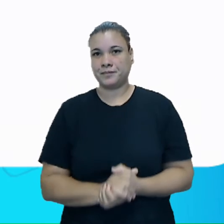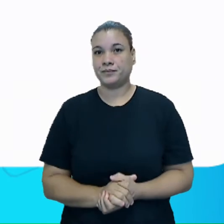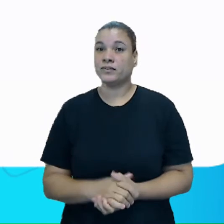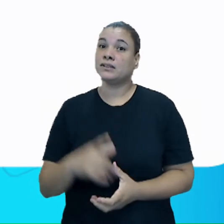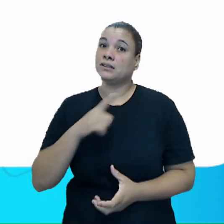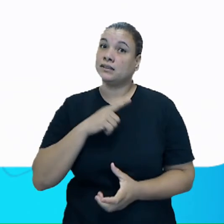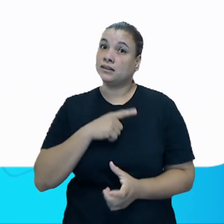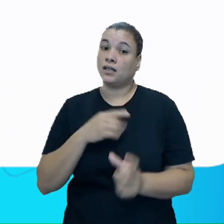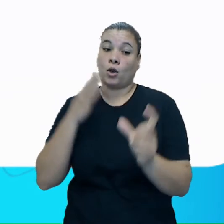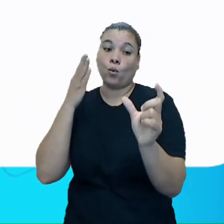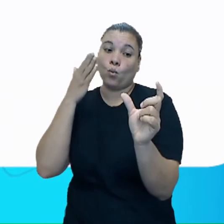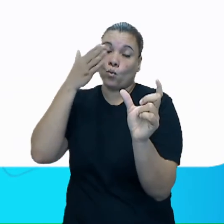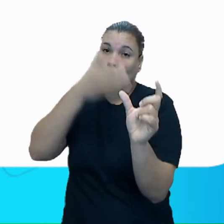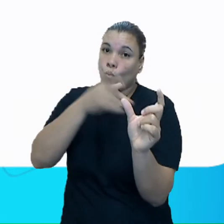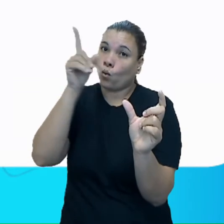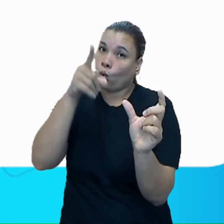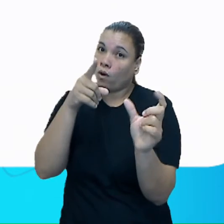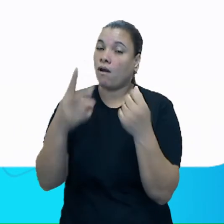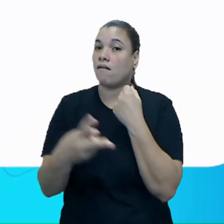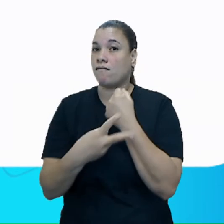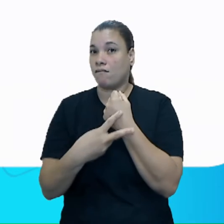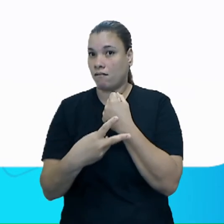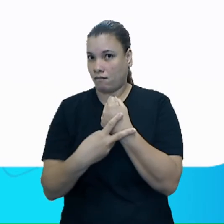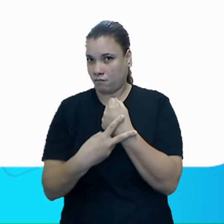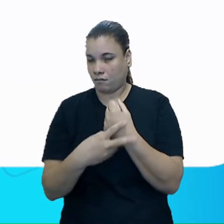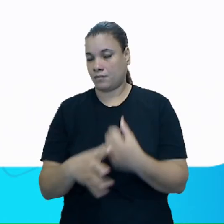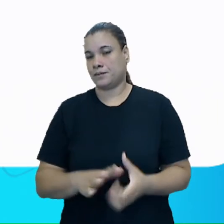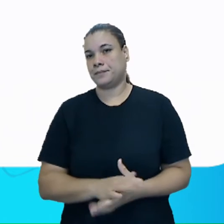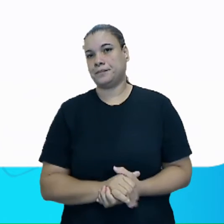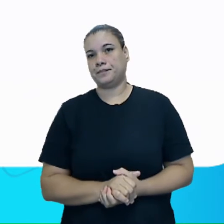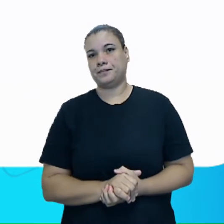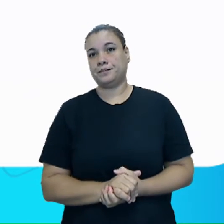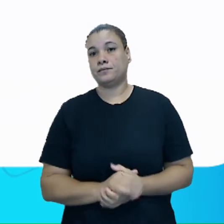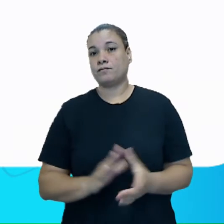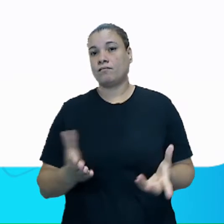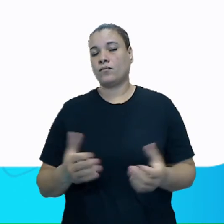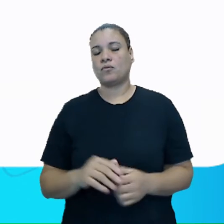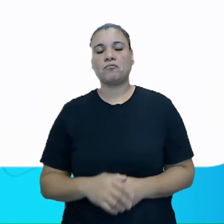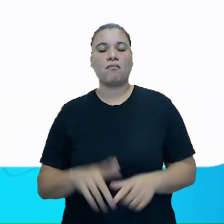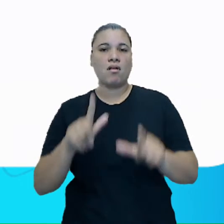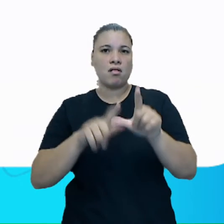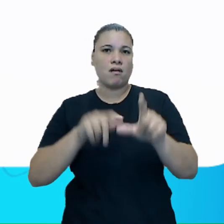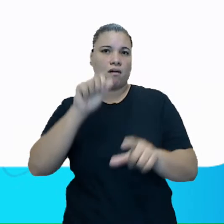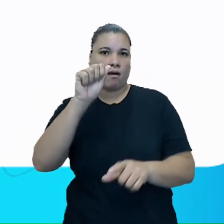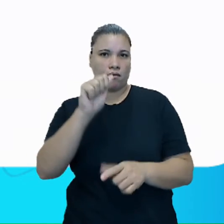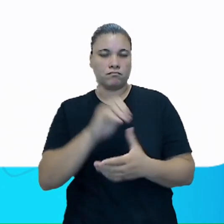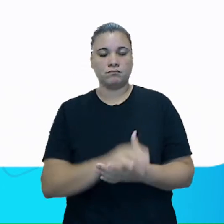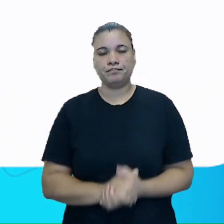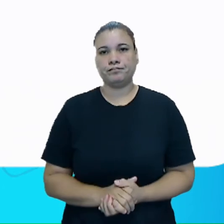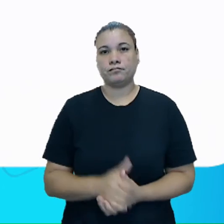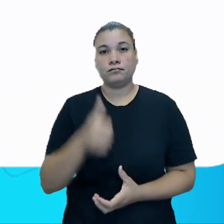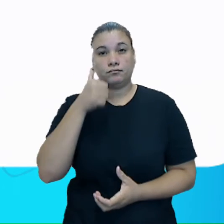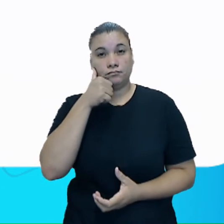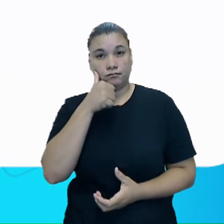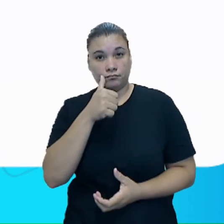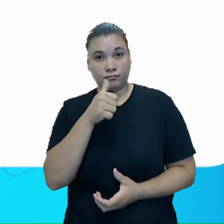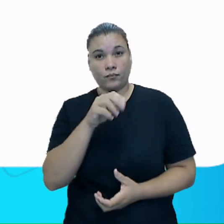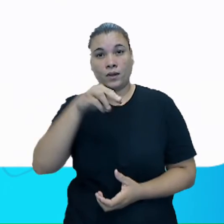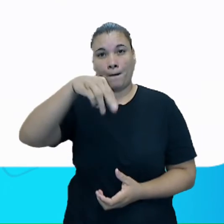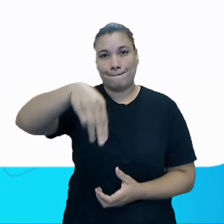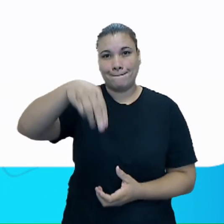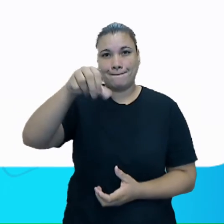precisa ser verbo, por isso que ele chama verbal. Então, observem, letra A. Marina comprou